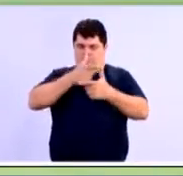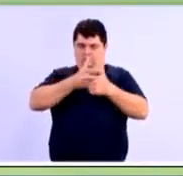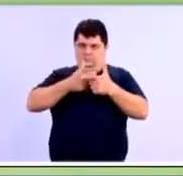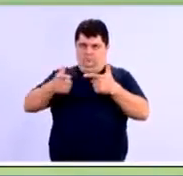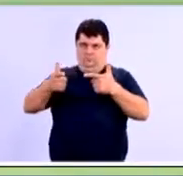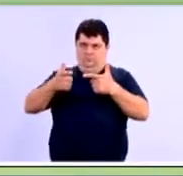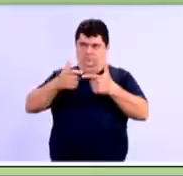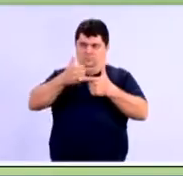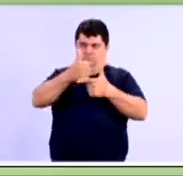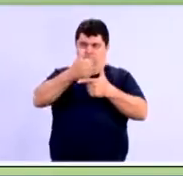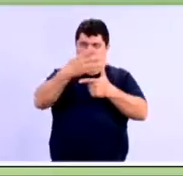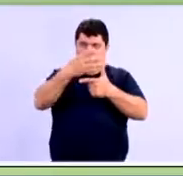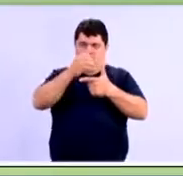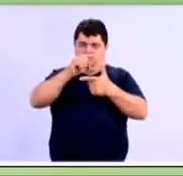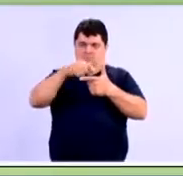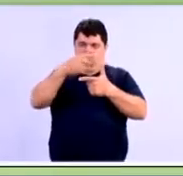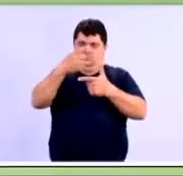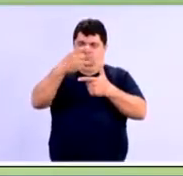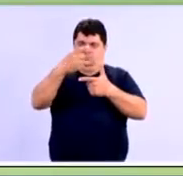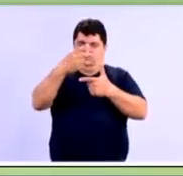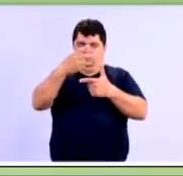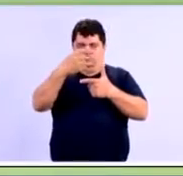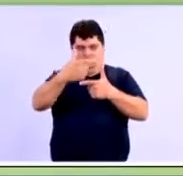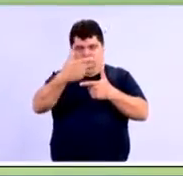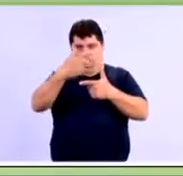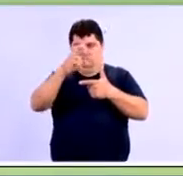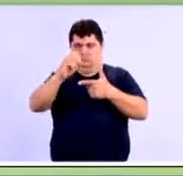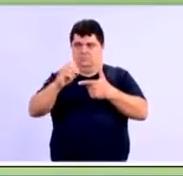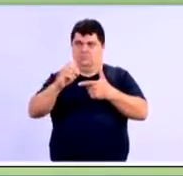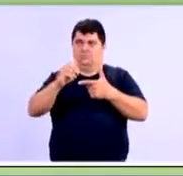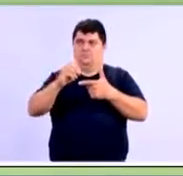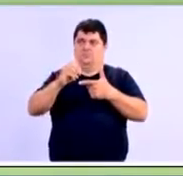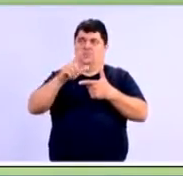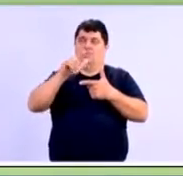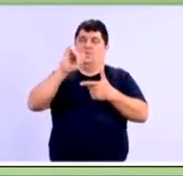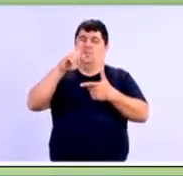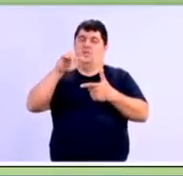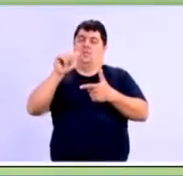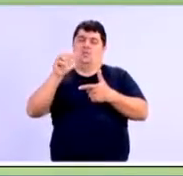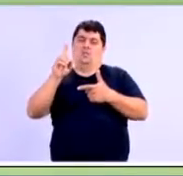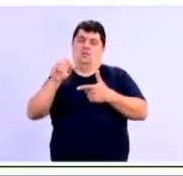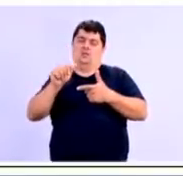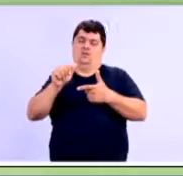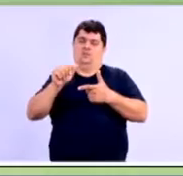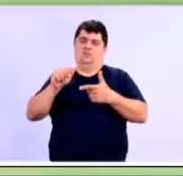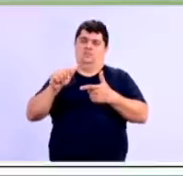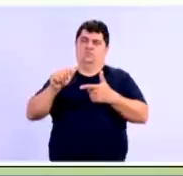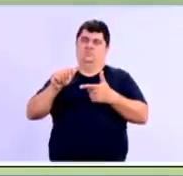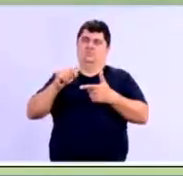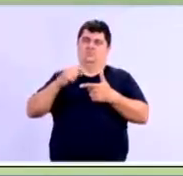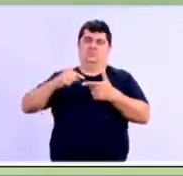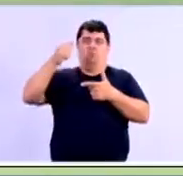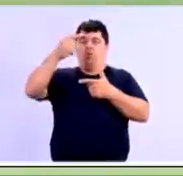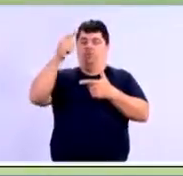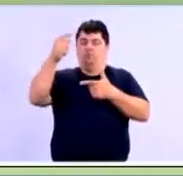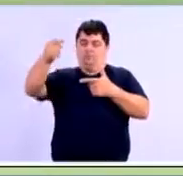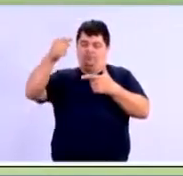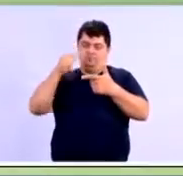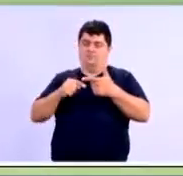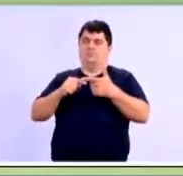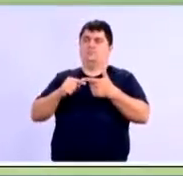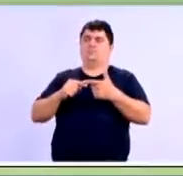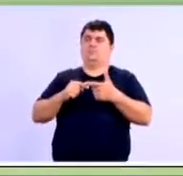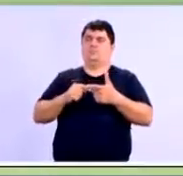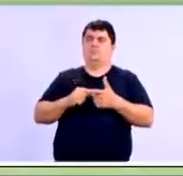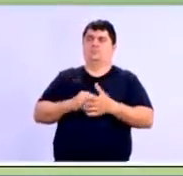quanto? Pelas vendas líquidas. É as brutas? Não, é as vendas líquidas. Não é a parte de cima da DRE, não é isso